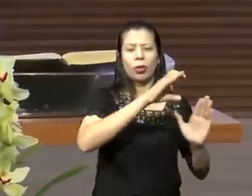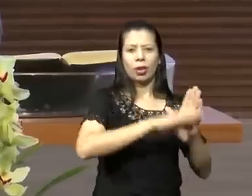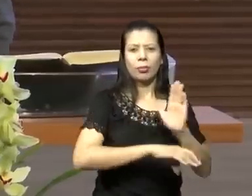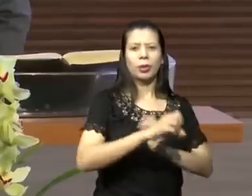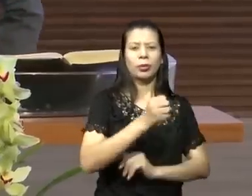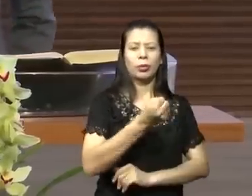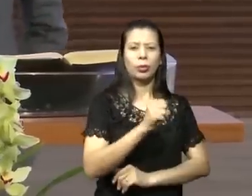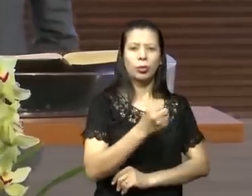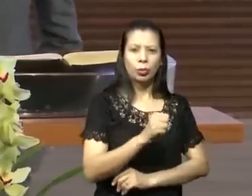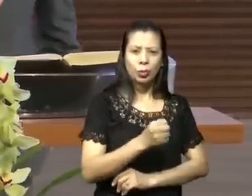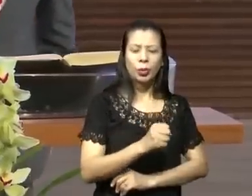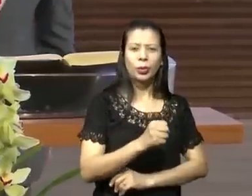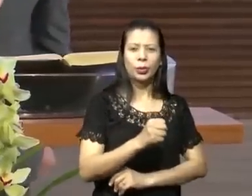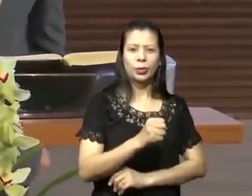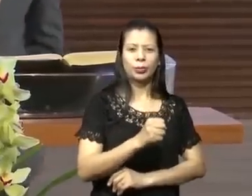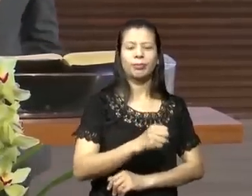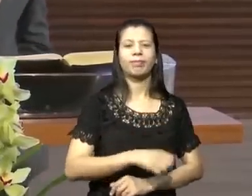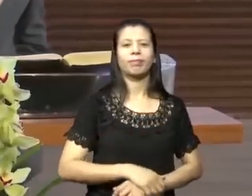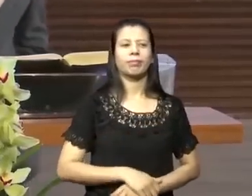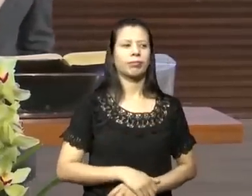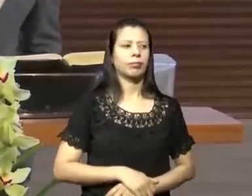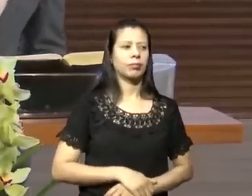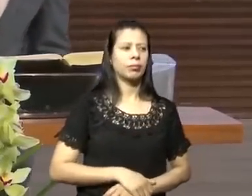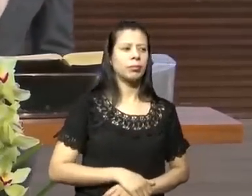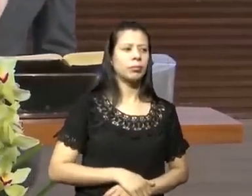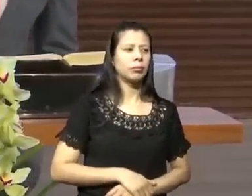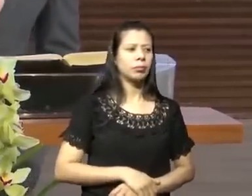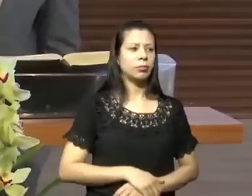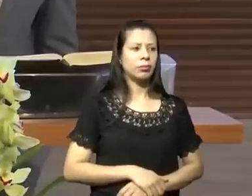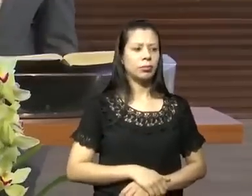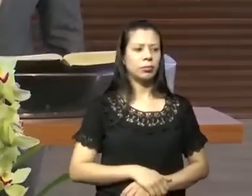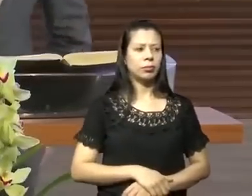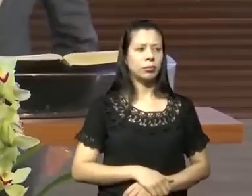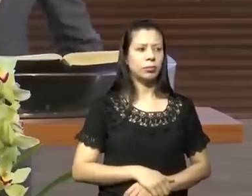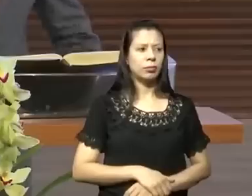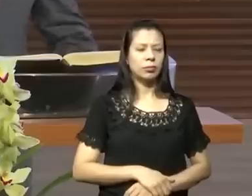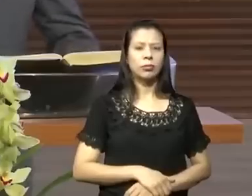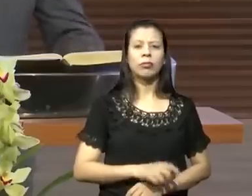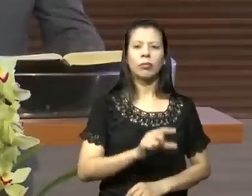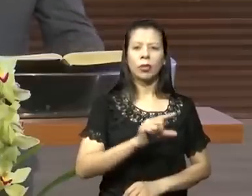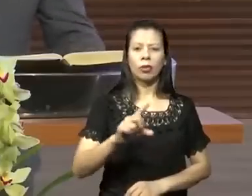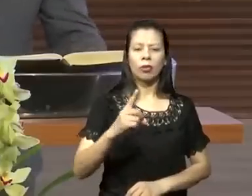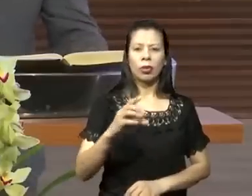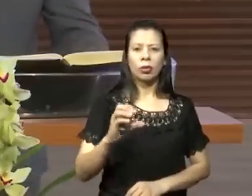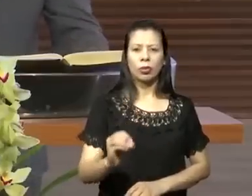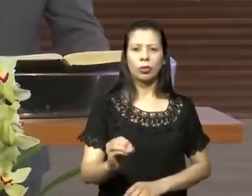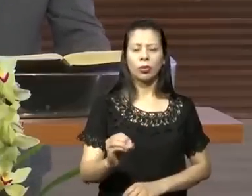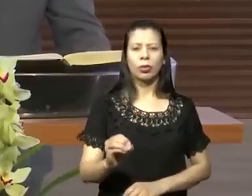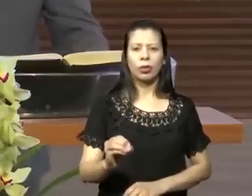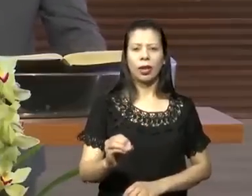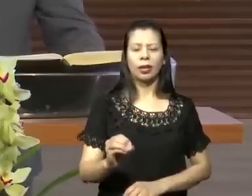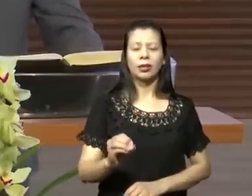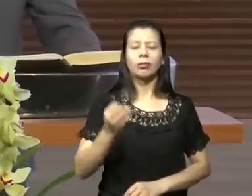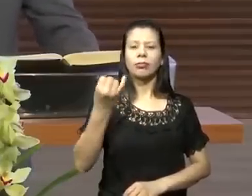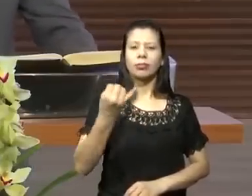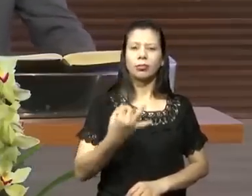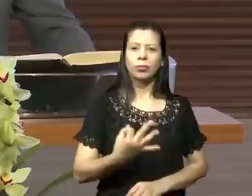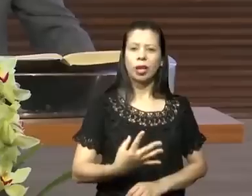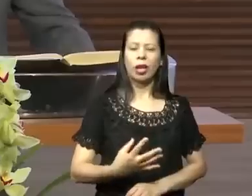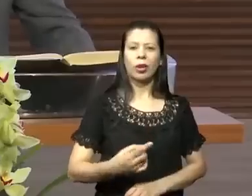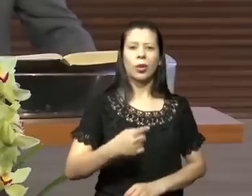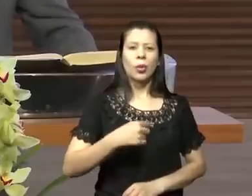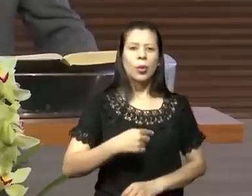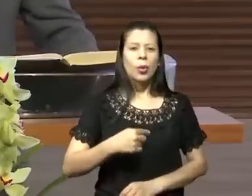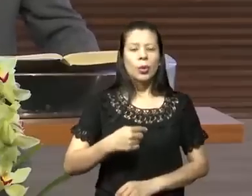diz assim de novo eles falava Jesus dizendo eu sou a luz do mundo quem me segue não andará nas